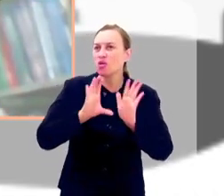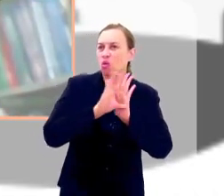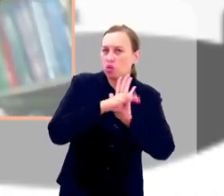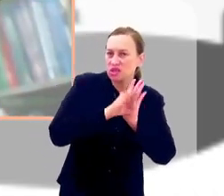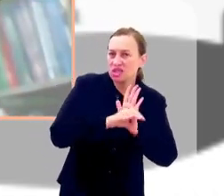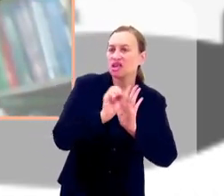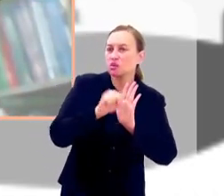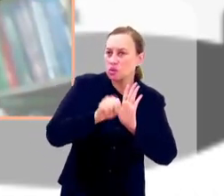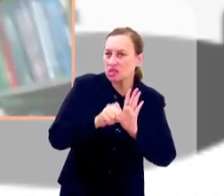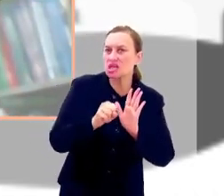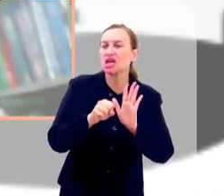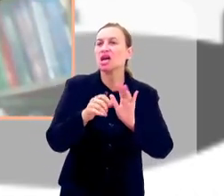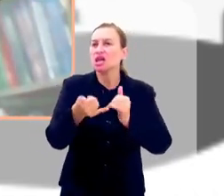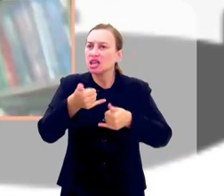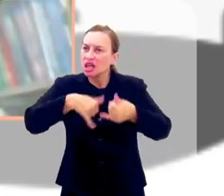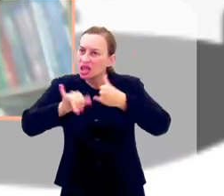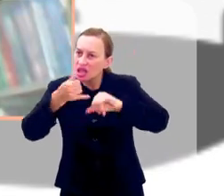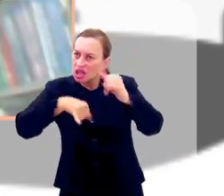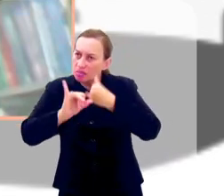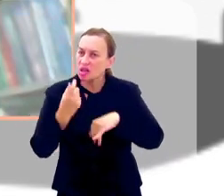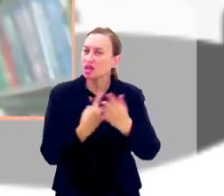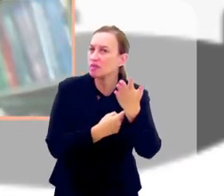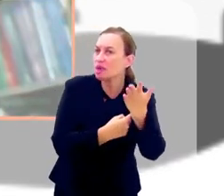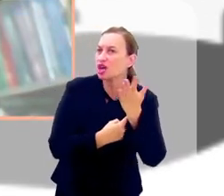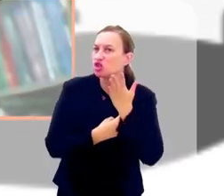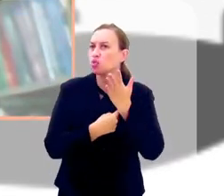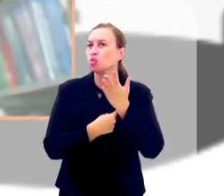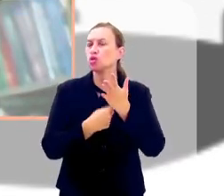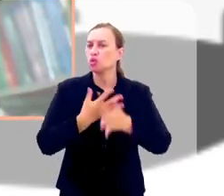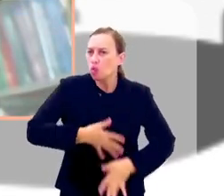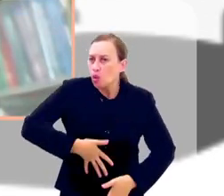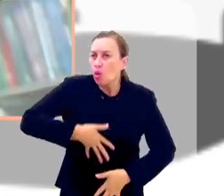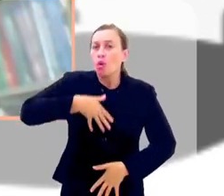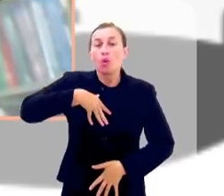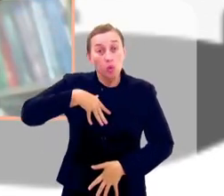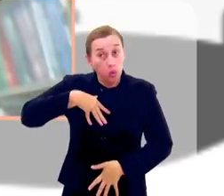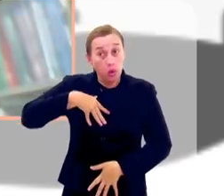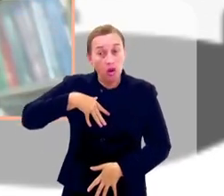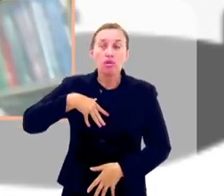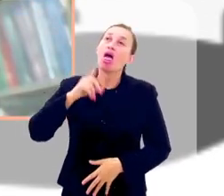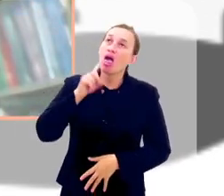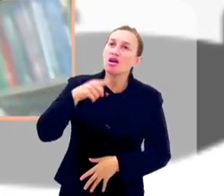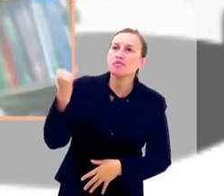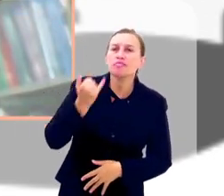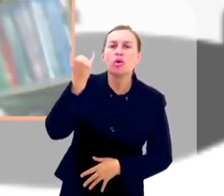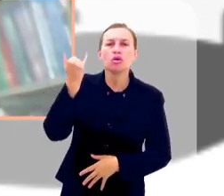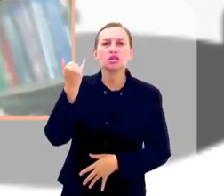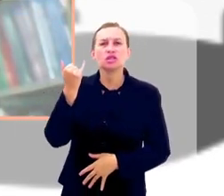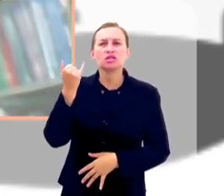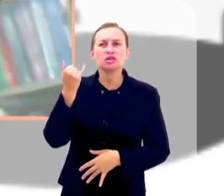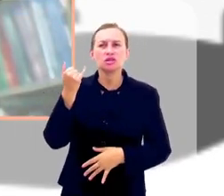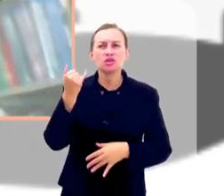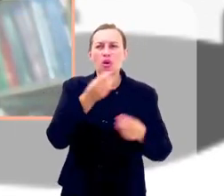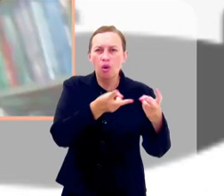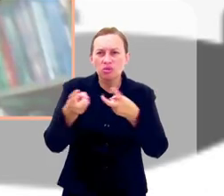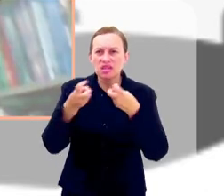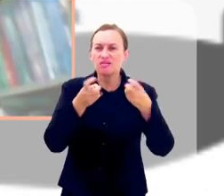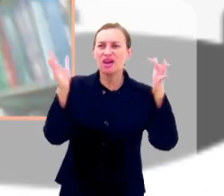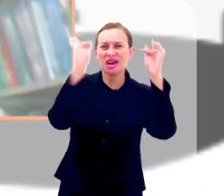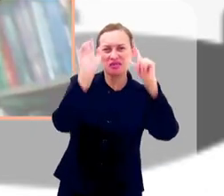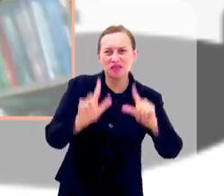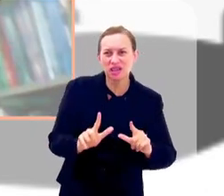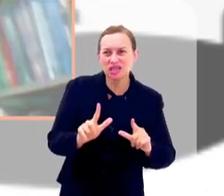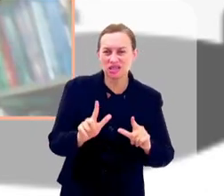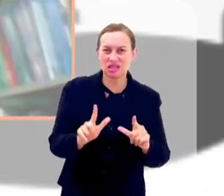conceito, sim, eu tenho substâncias que me ajudam numa sensação prazerosa, é importante a gente destacar que